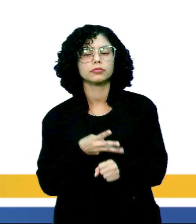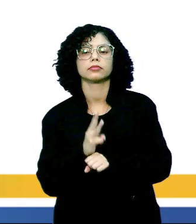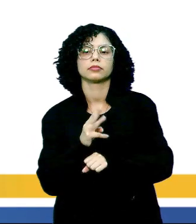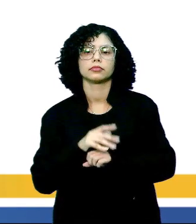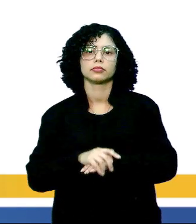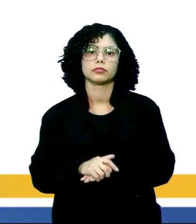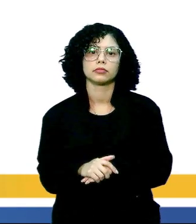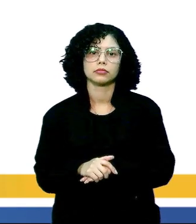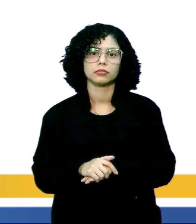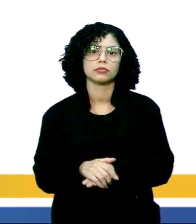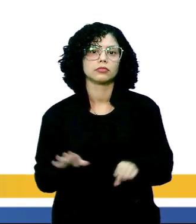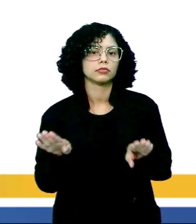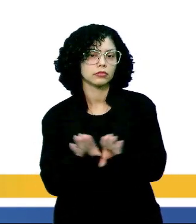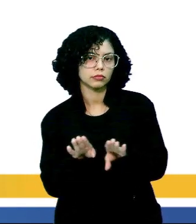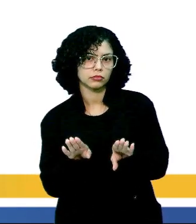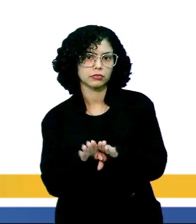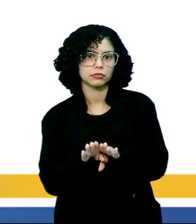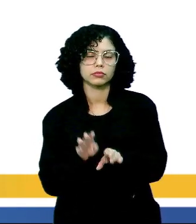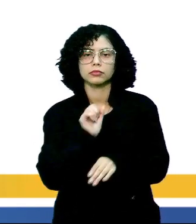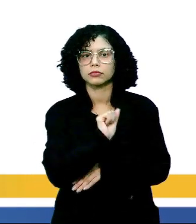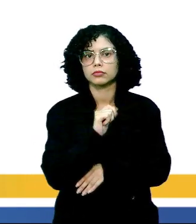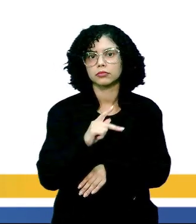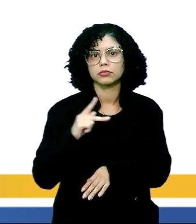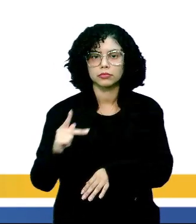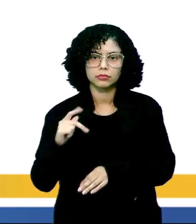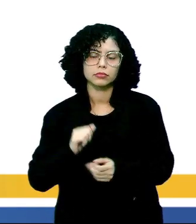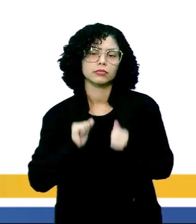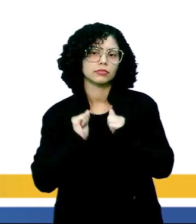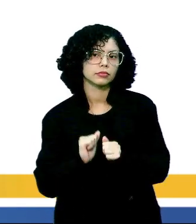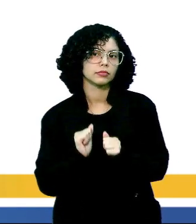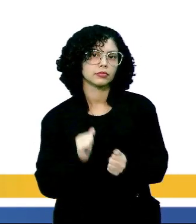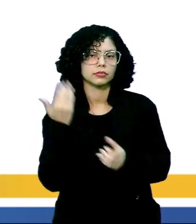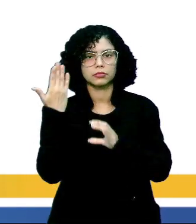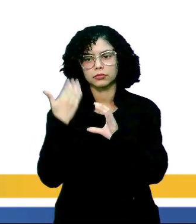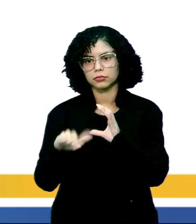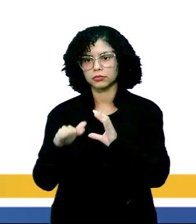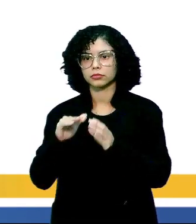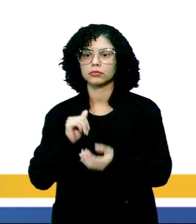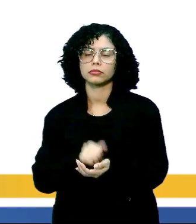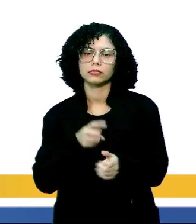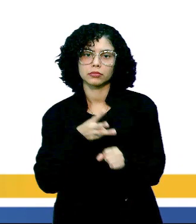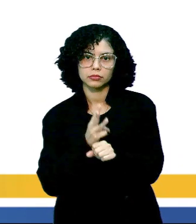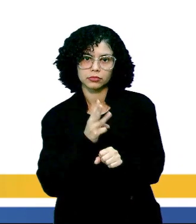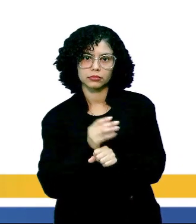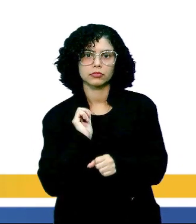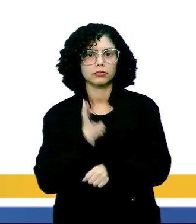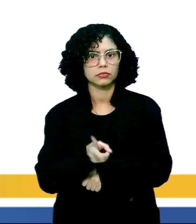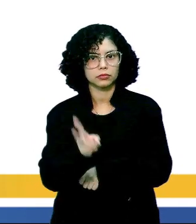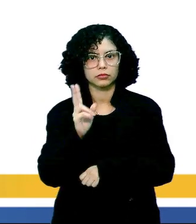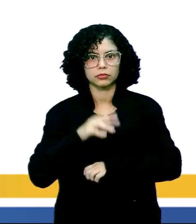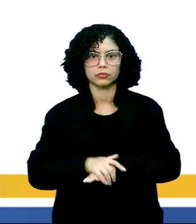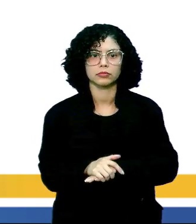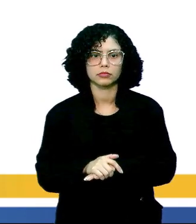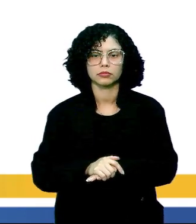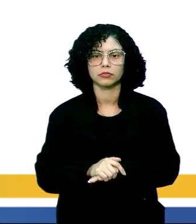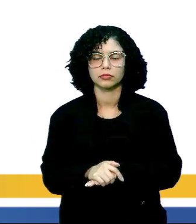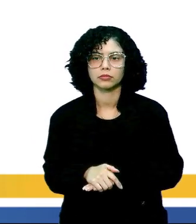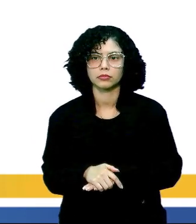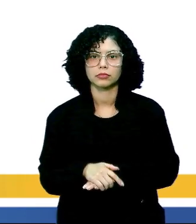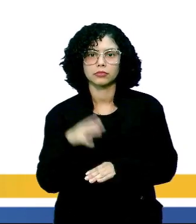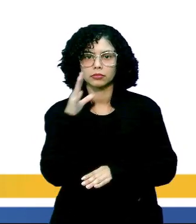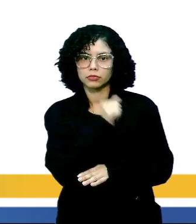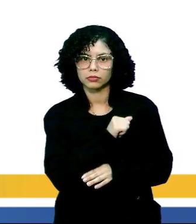WhatsApp, ok? Também é um aplicativo em que você pode mandar mensagens simultâneas, ok?